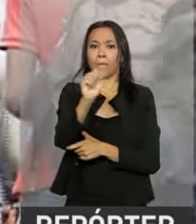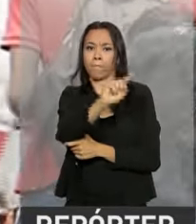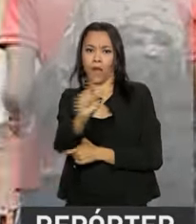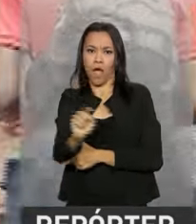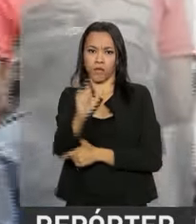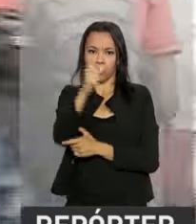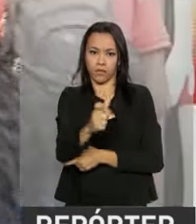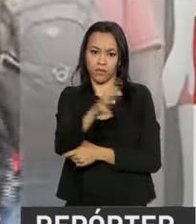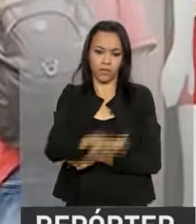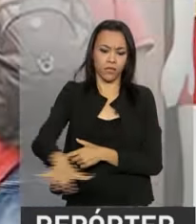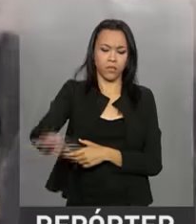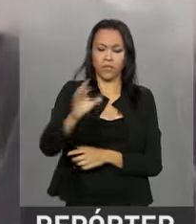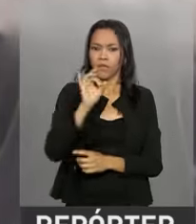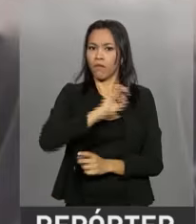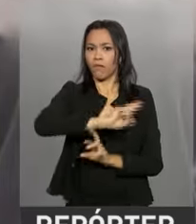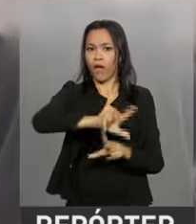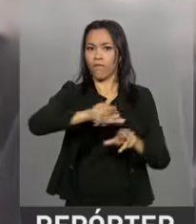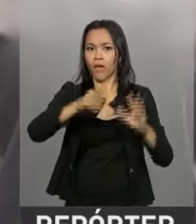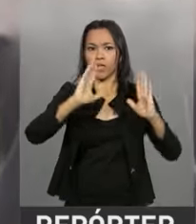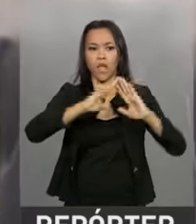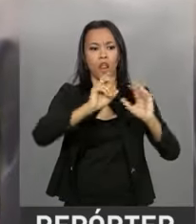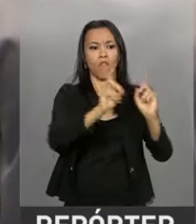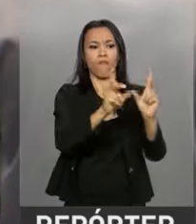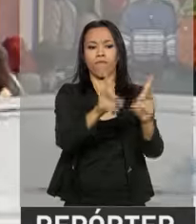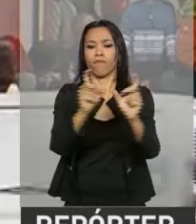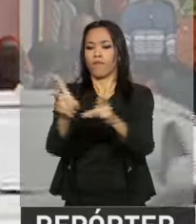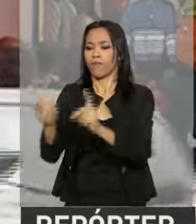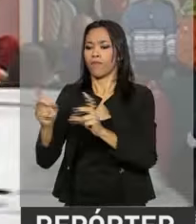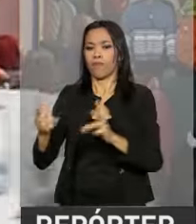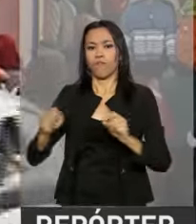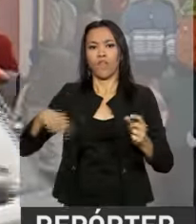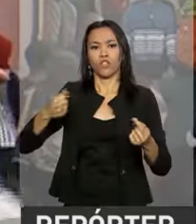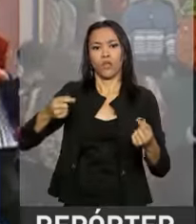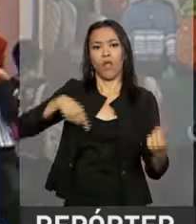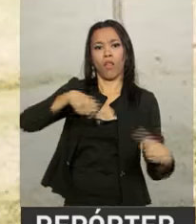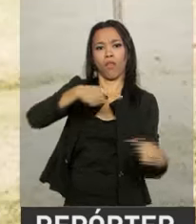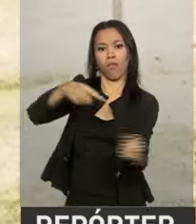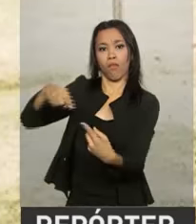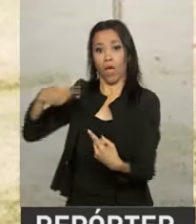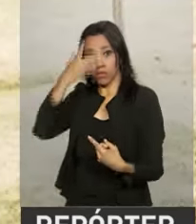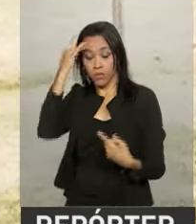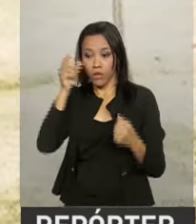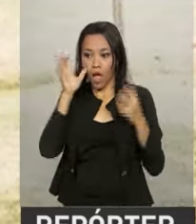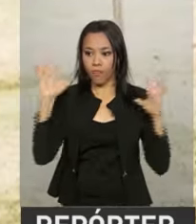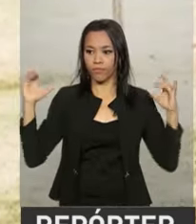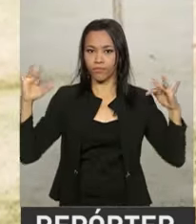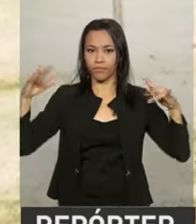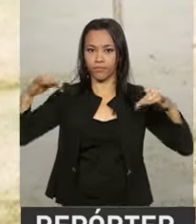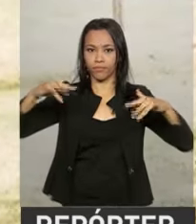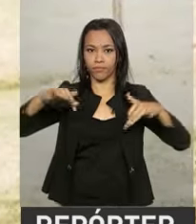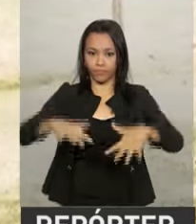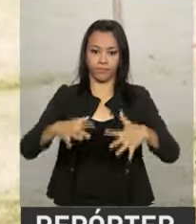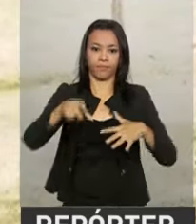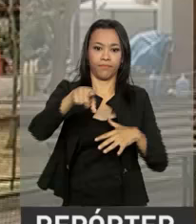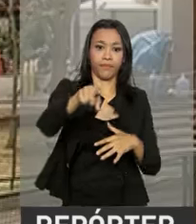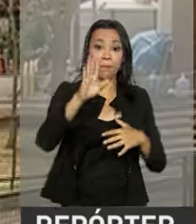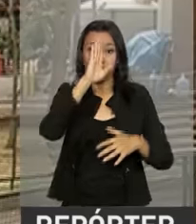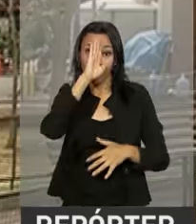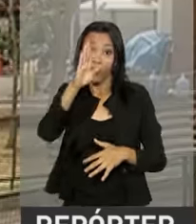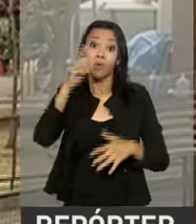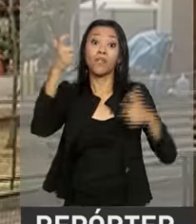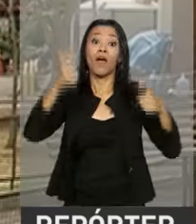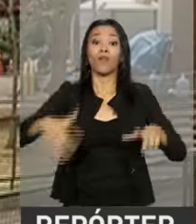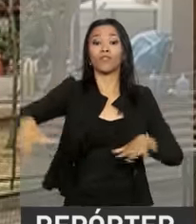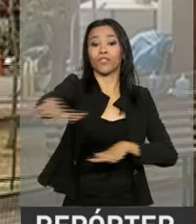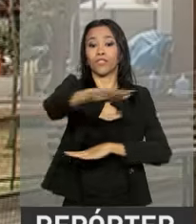Bras comércio popular do país. O movimento intenso acaba atraindo pessoas que se concentram principalmente nas